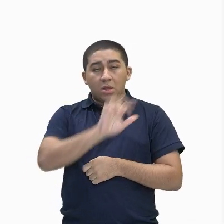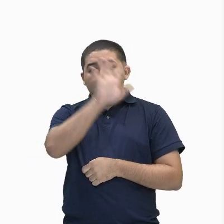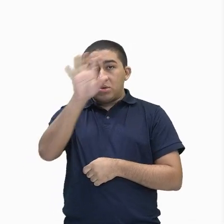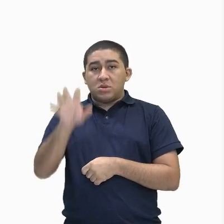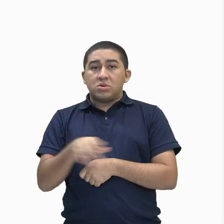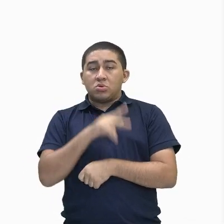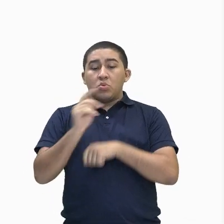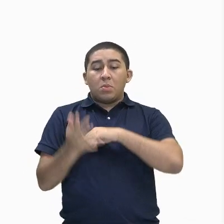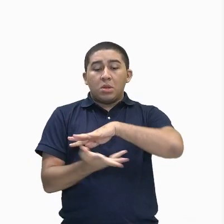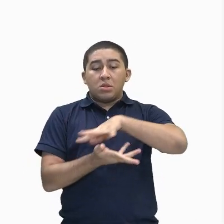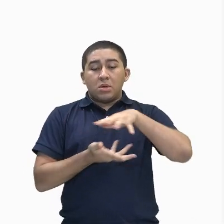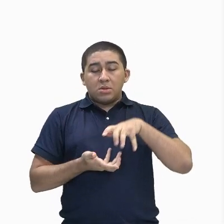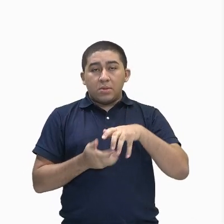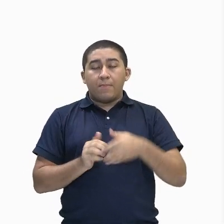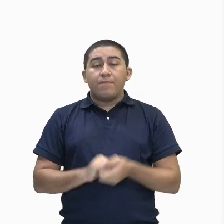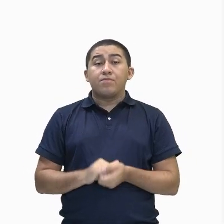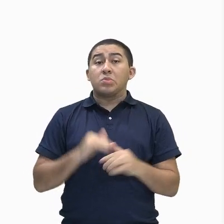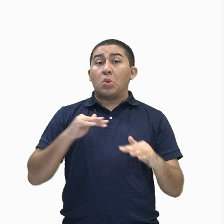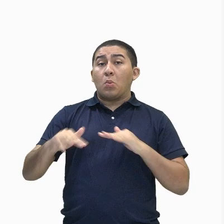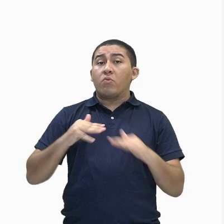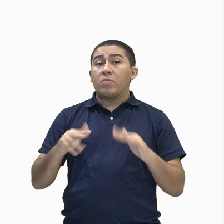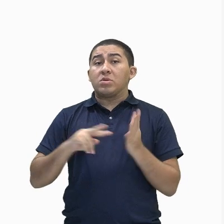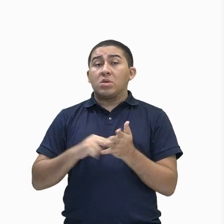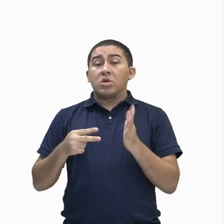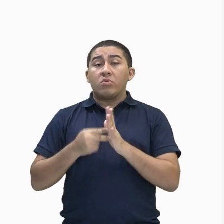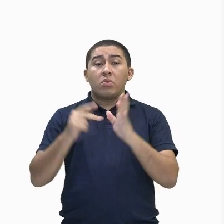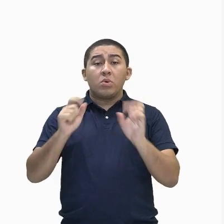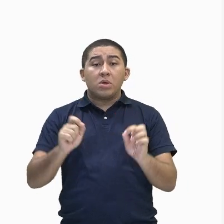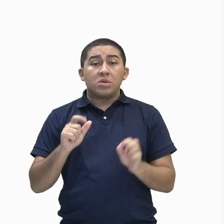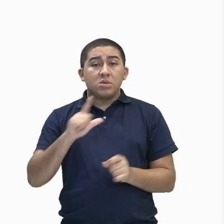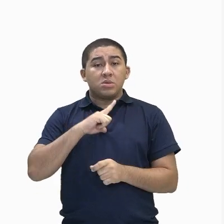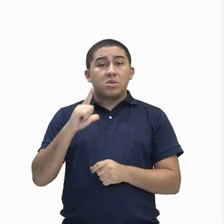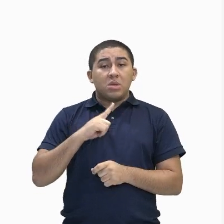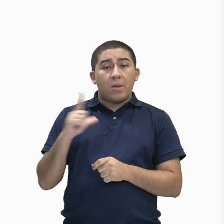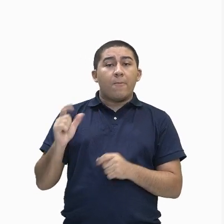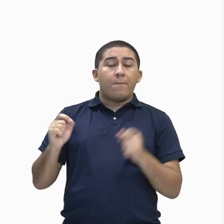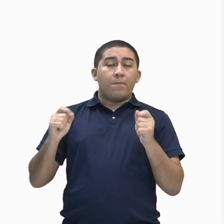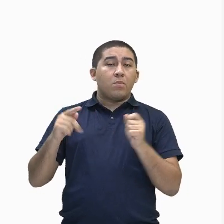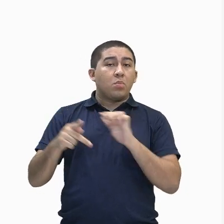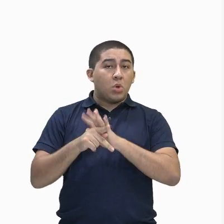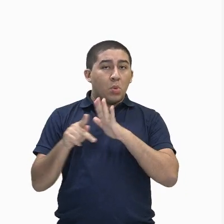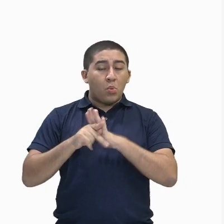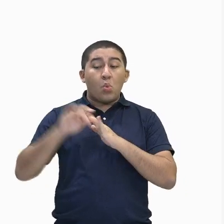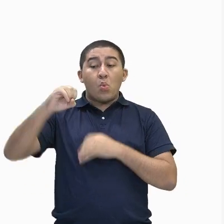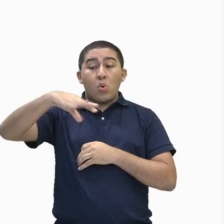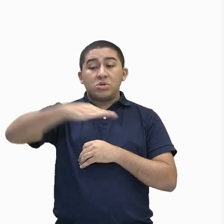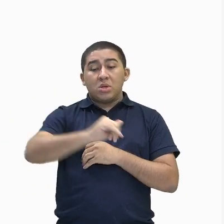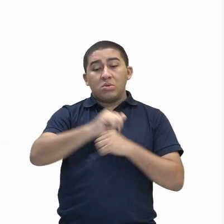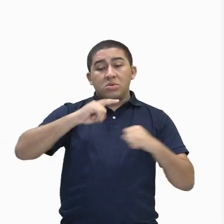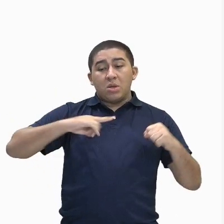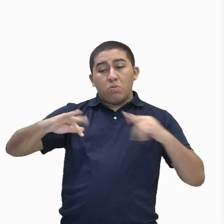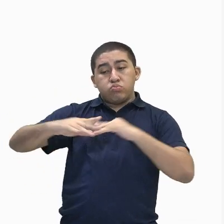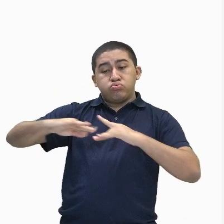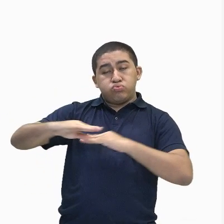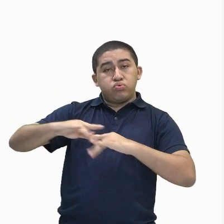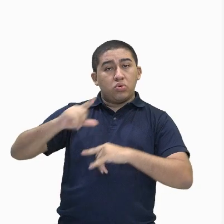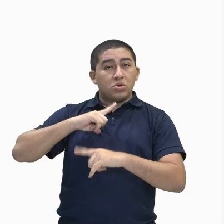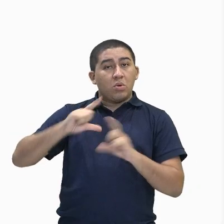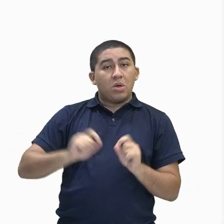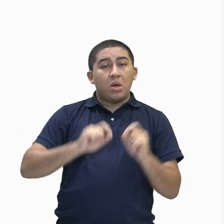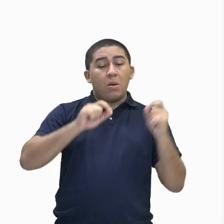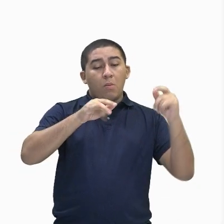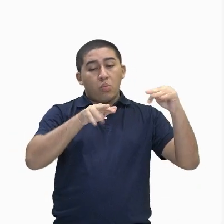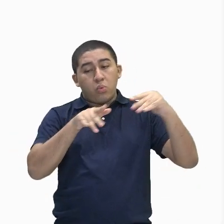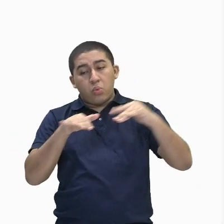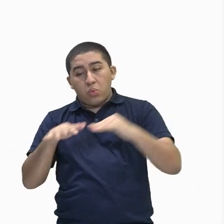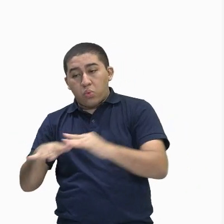planeta. Então, esse movimento, ele cria as correntes oceânicas de convecção, que funcionam como uma esteira transportadora